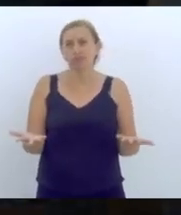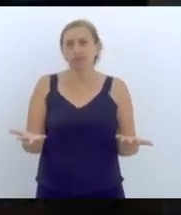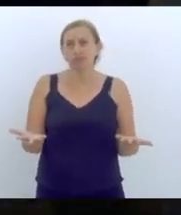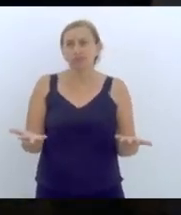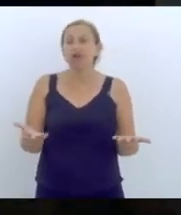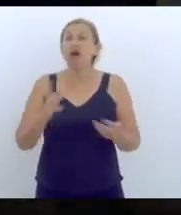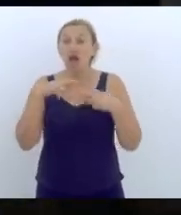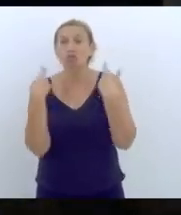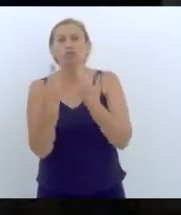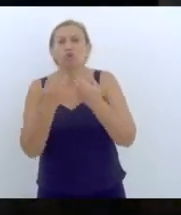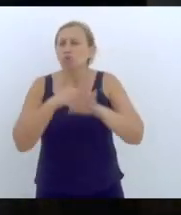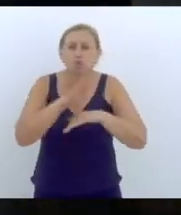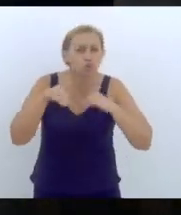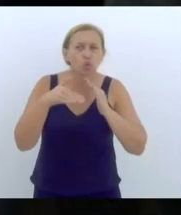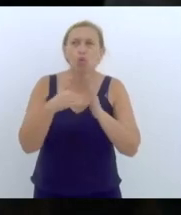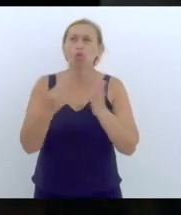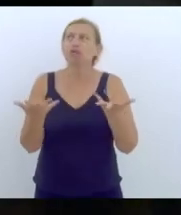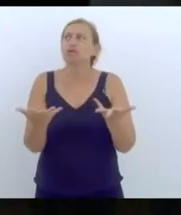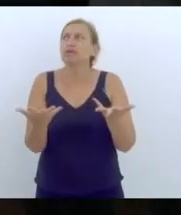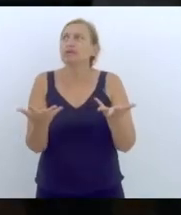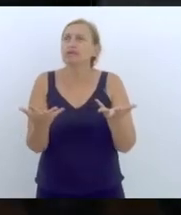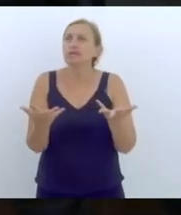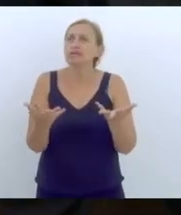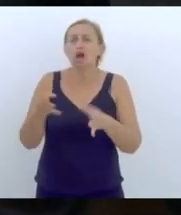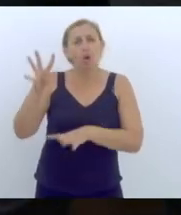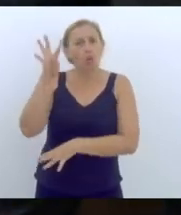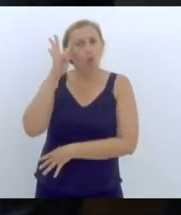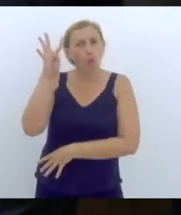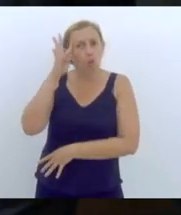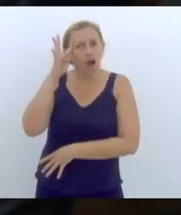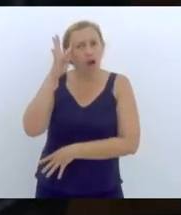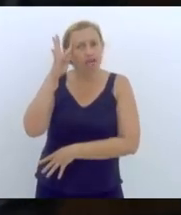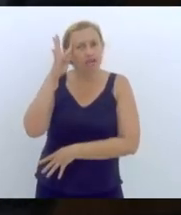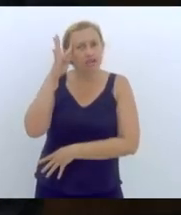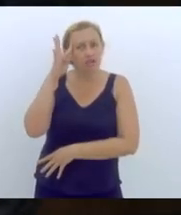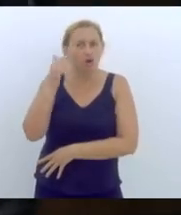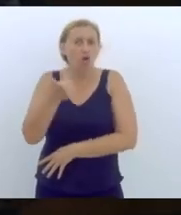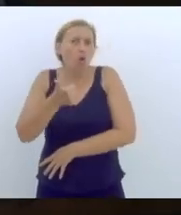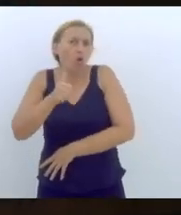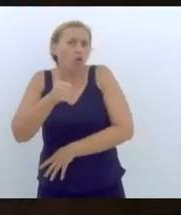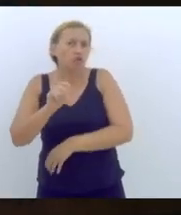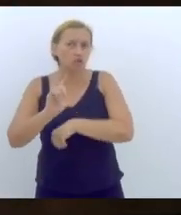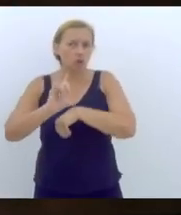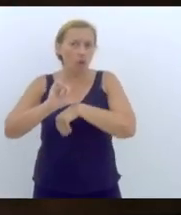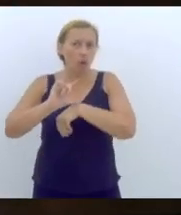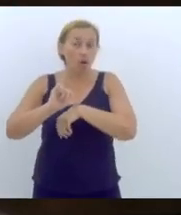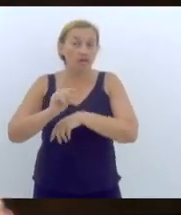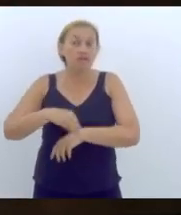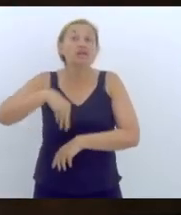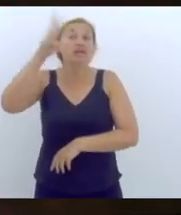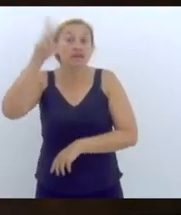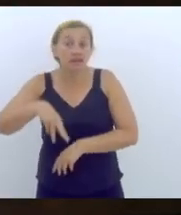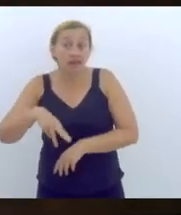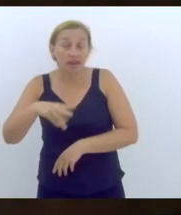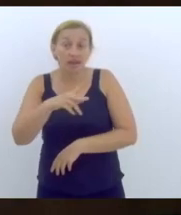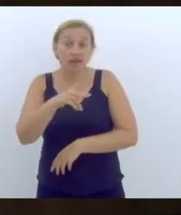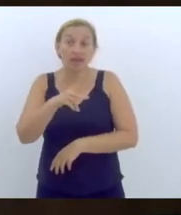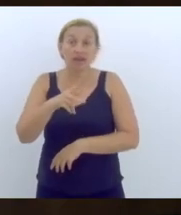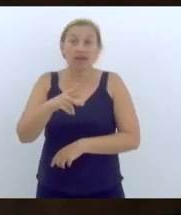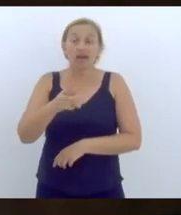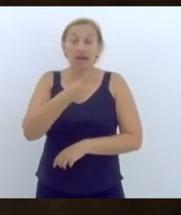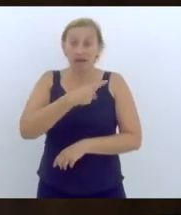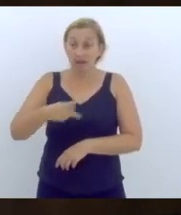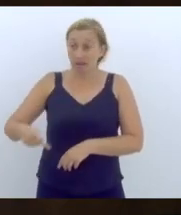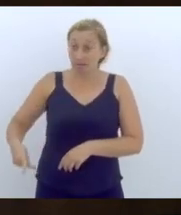As reuniões são todas às quartas-feiras, às 11 horas. Quem preside é o deputado